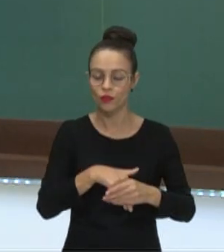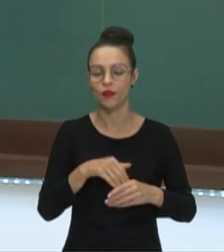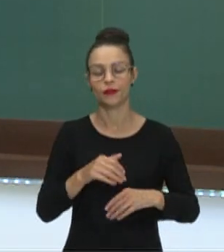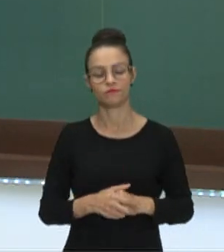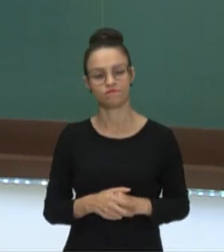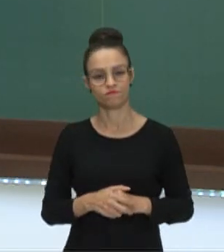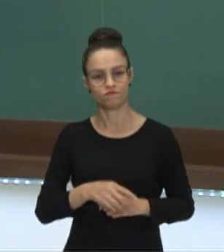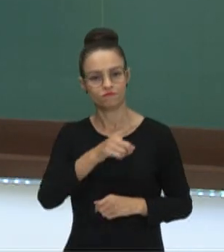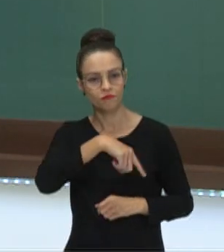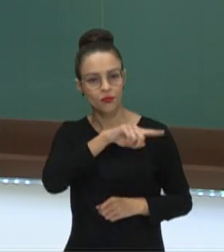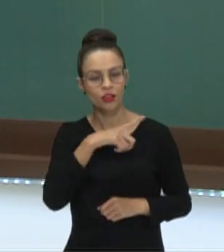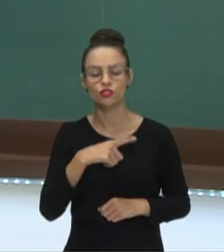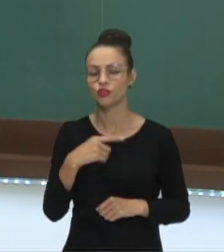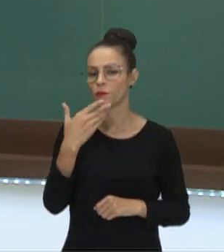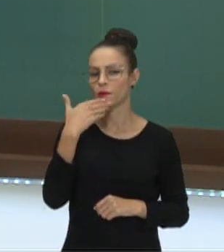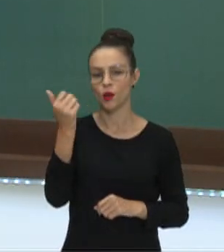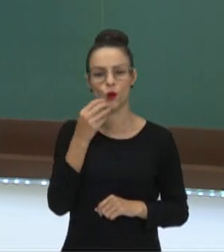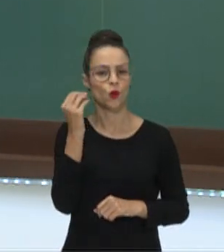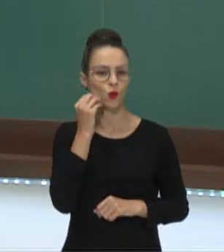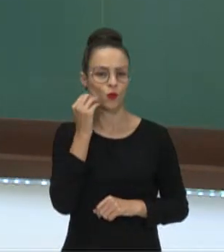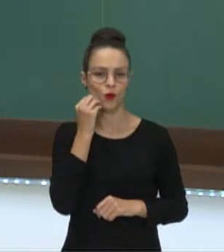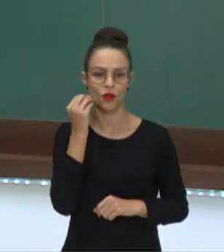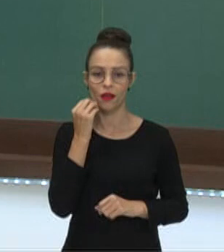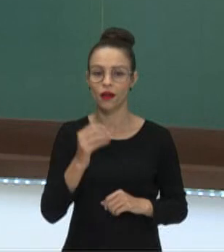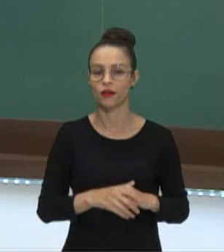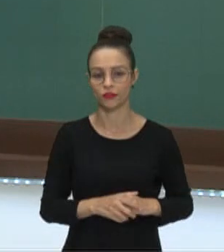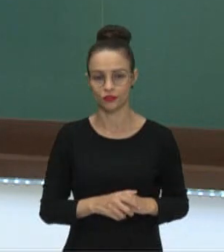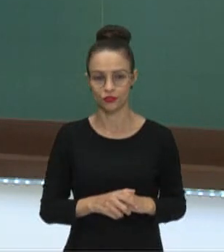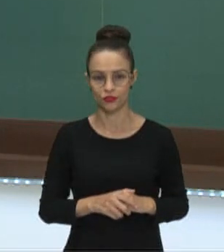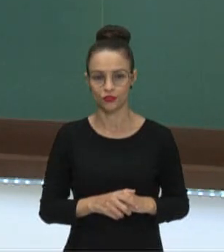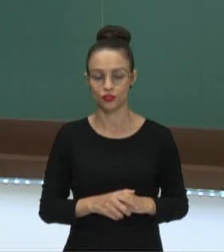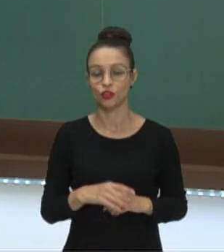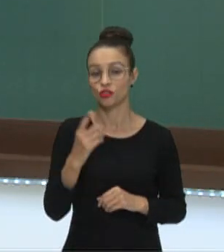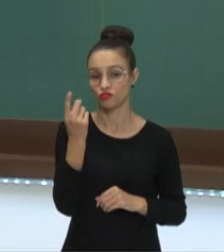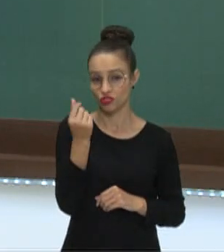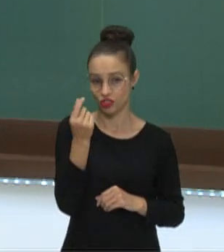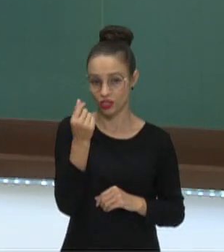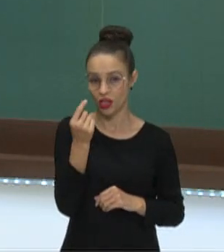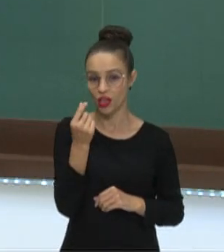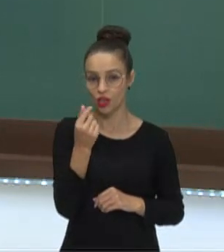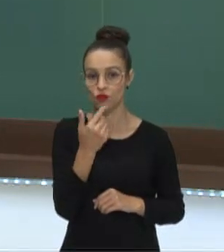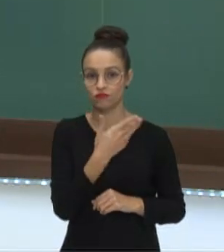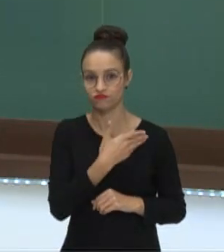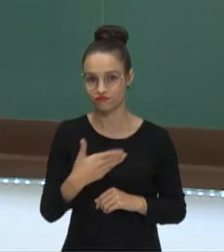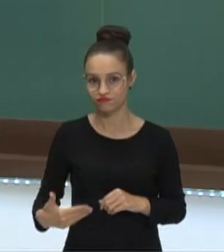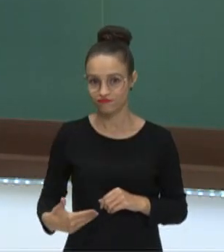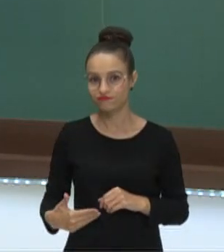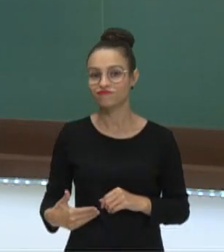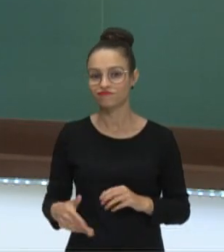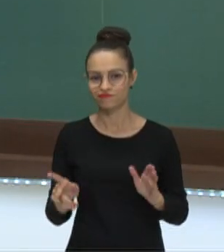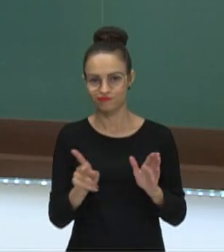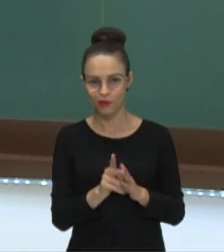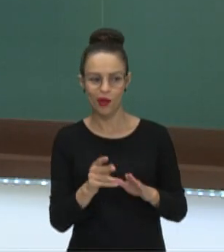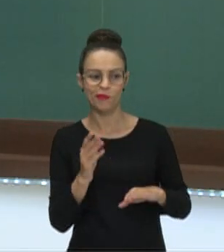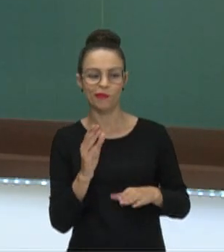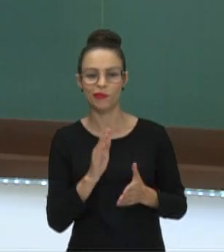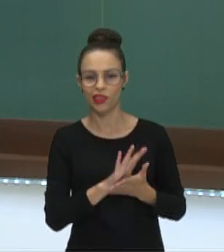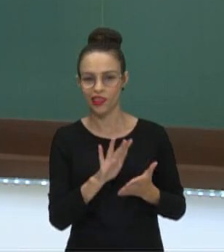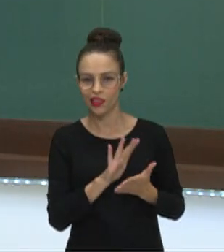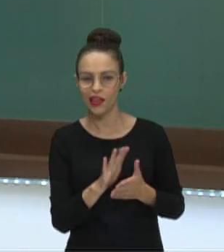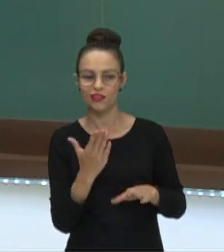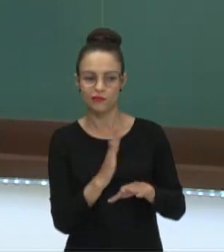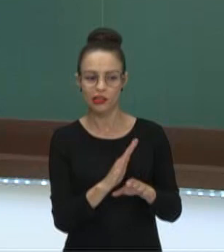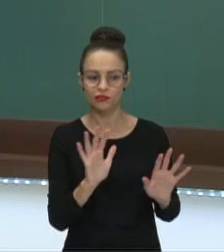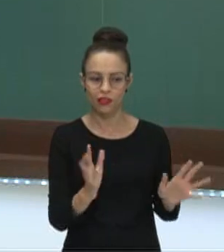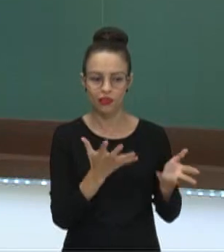tinham as melhores oportunidades, a maior parte do dinheiro público era gasto no favor dos brancos,